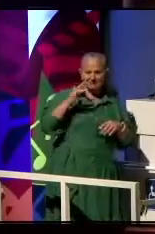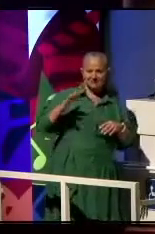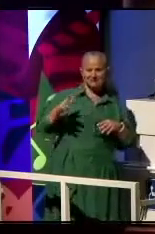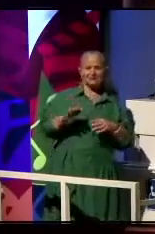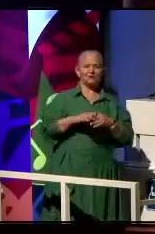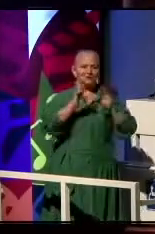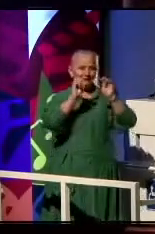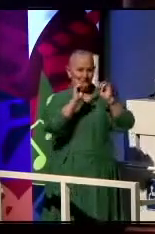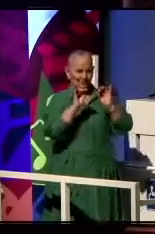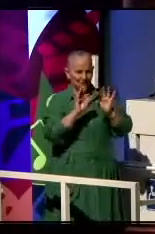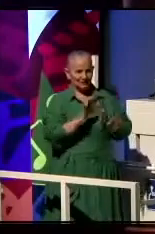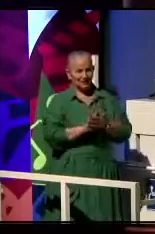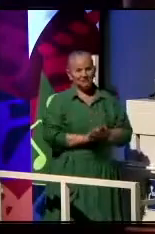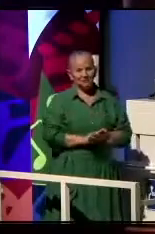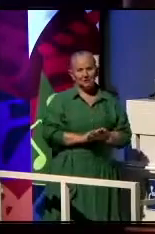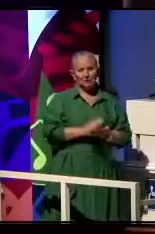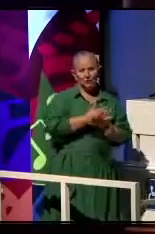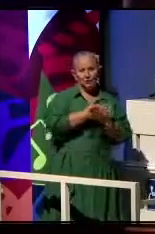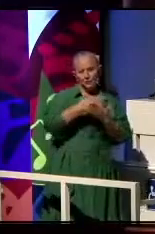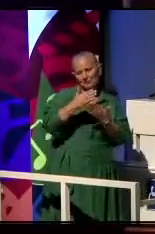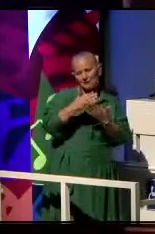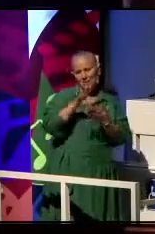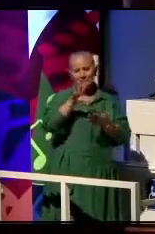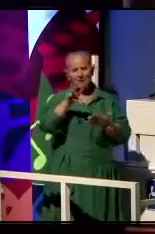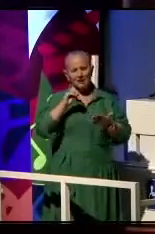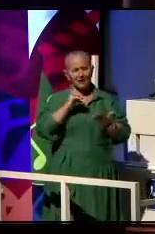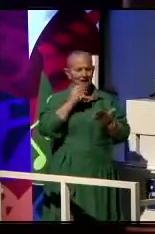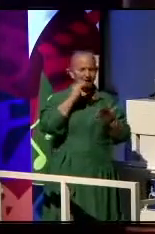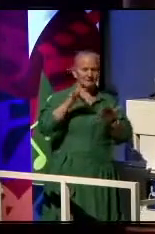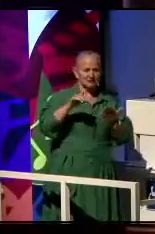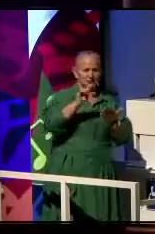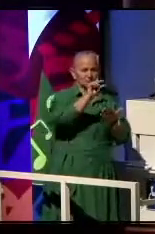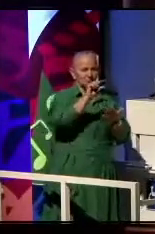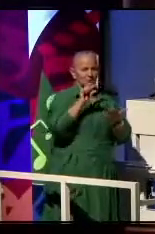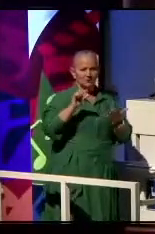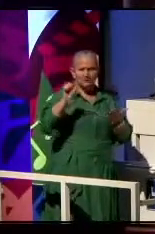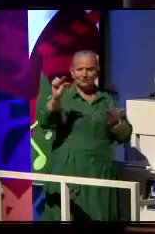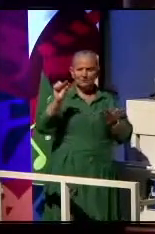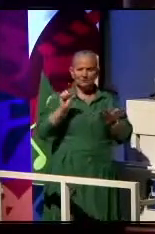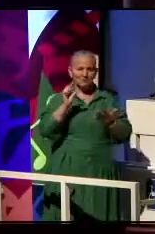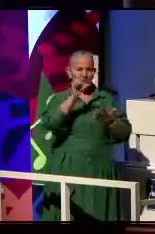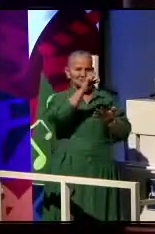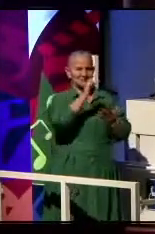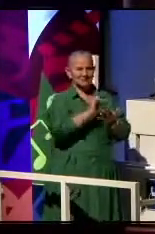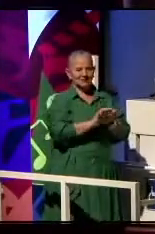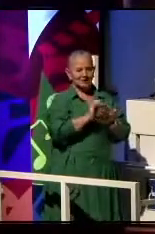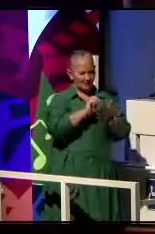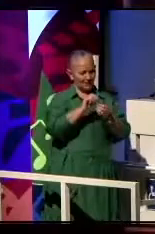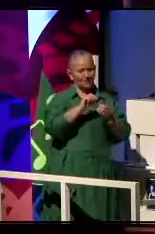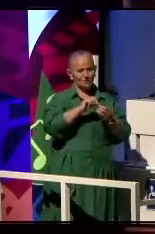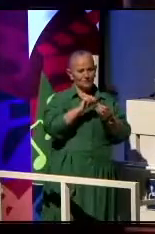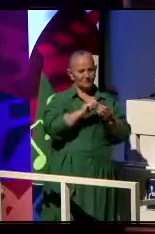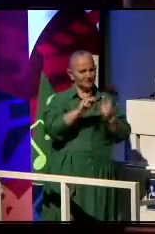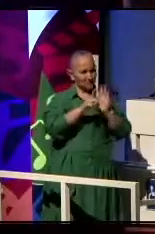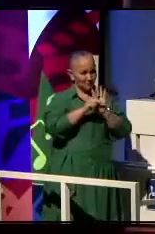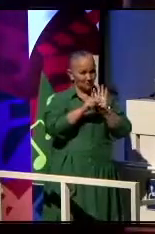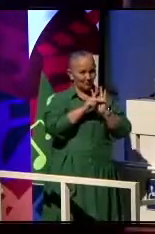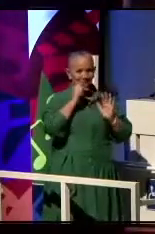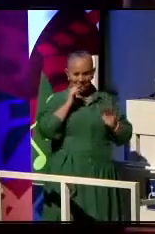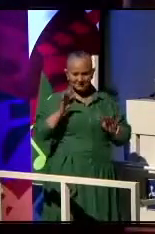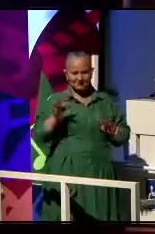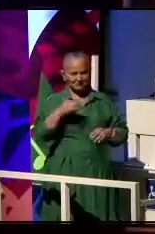com Mestre Zanza, com Capitã Pedrina, com Nossa Senhora do Rosário, com Buda, então, enfim, com Luiz Gonzaga,